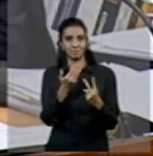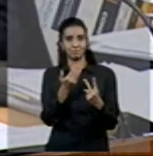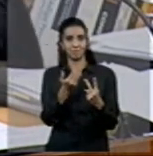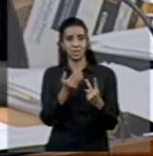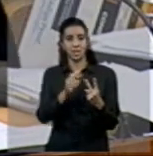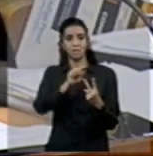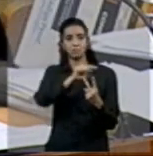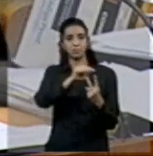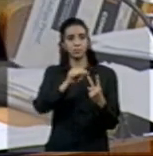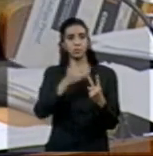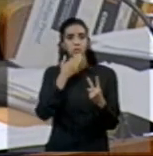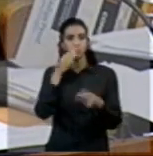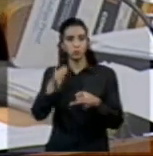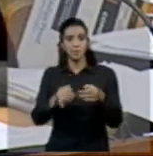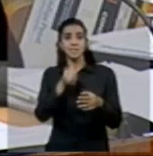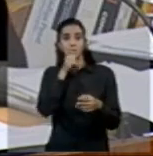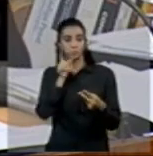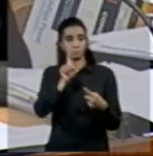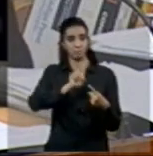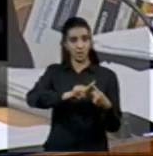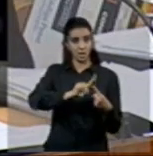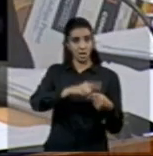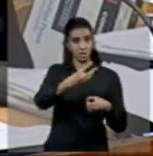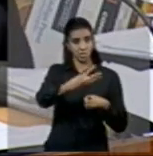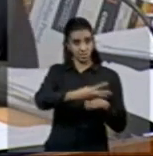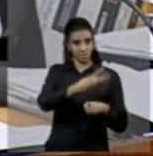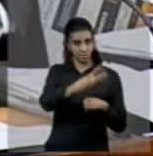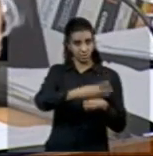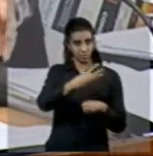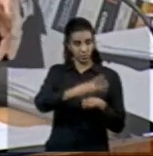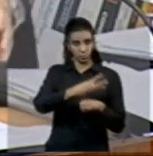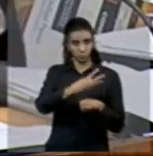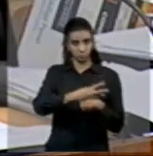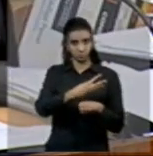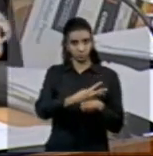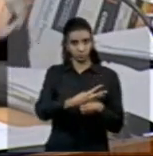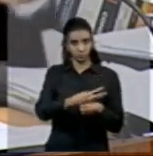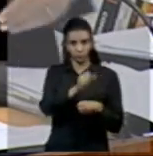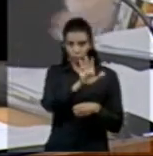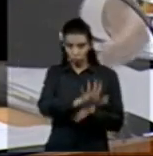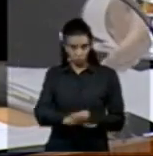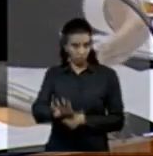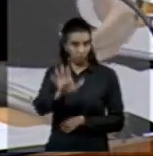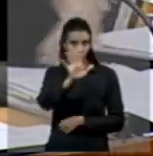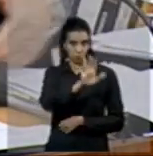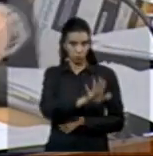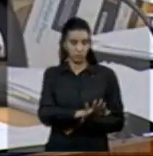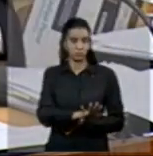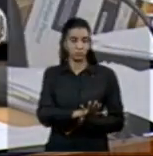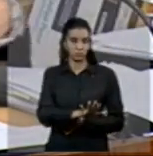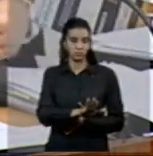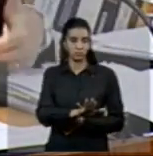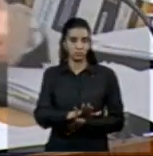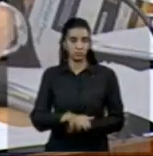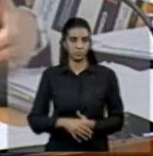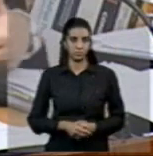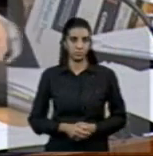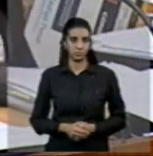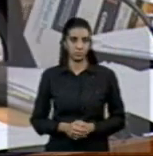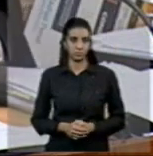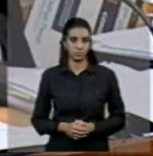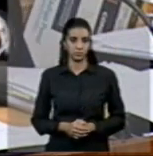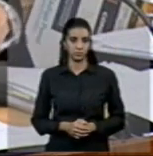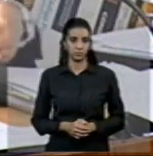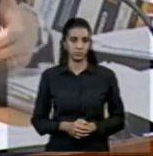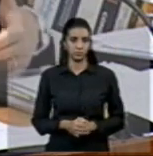diversos. A terceirização, o geral, inclusive, do que, e eu não concordo